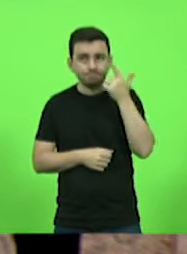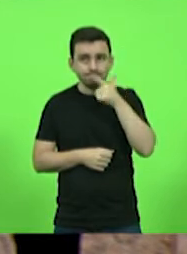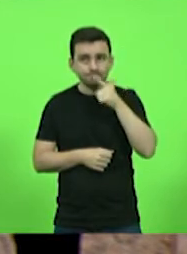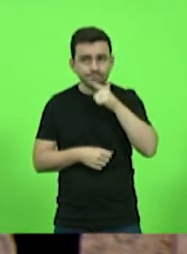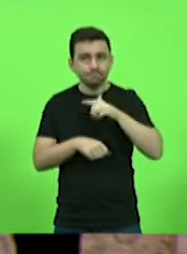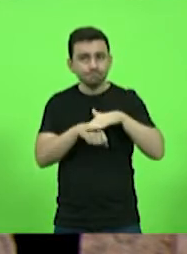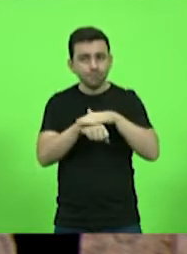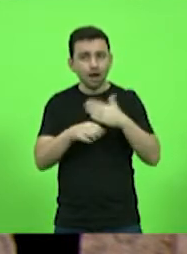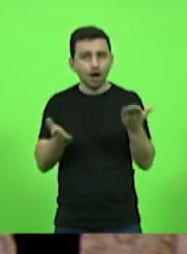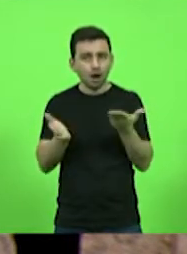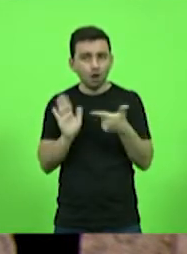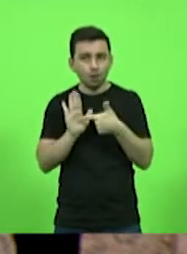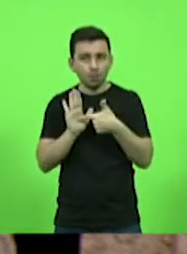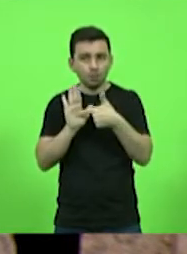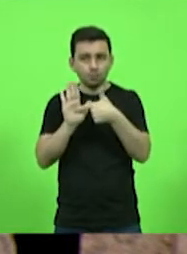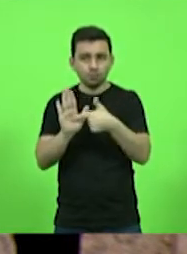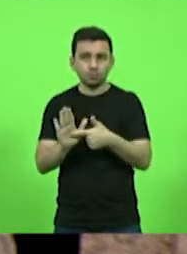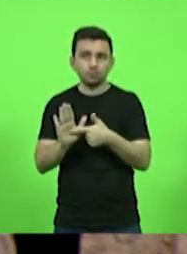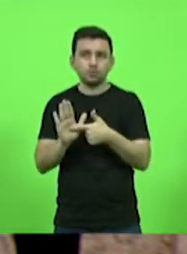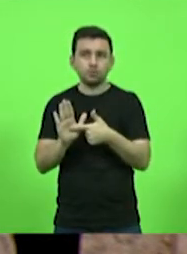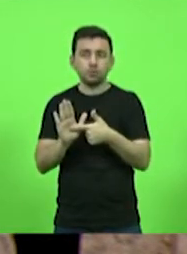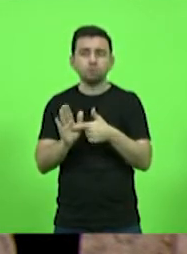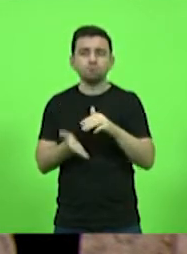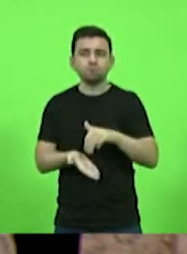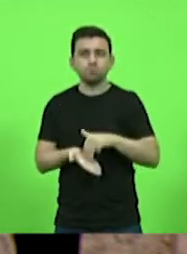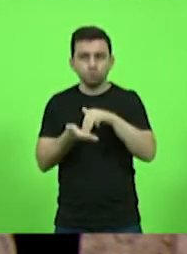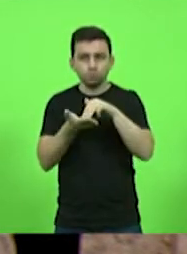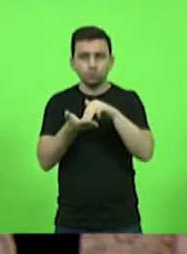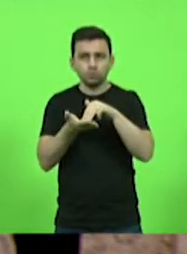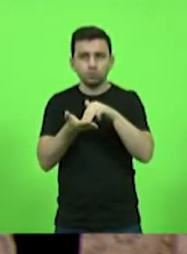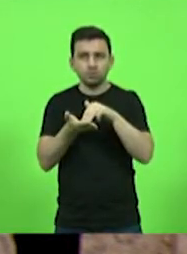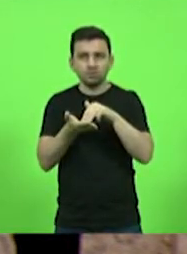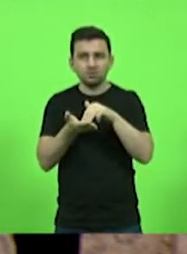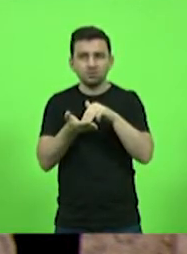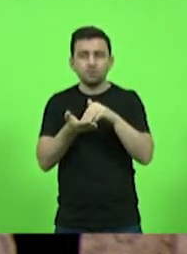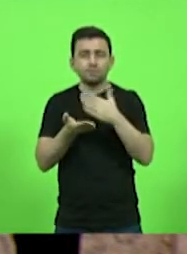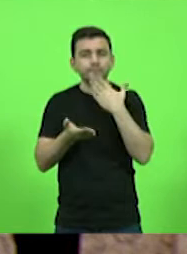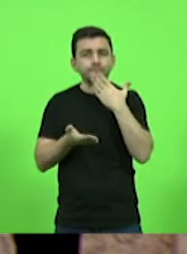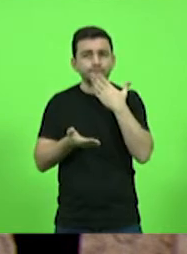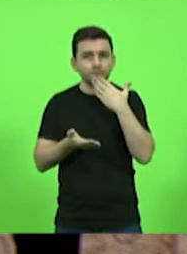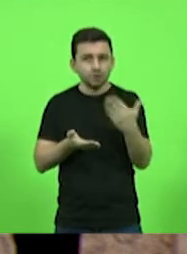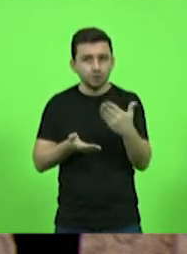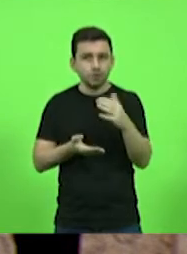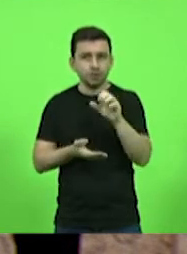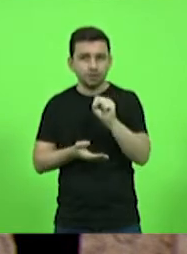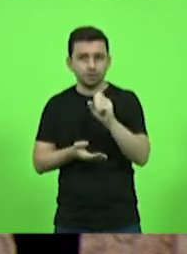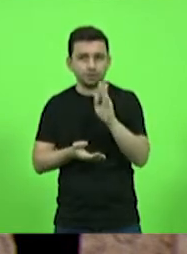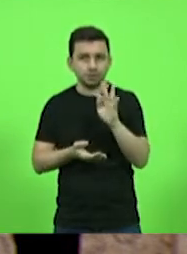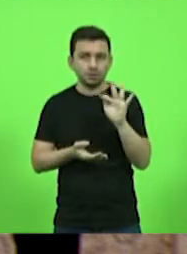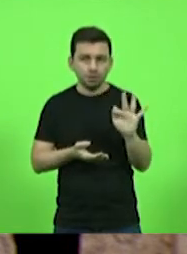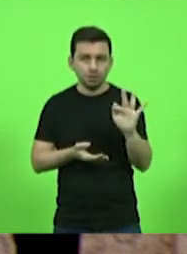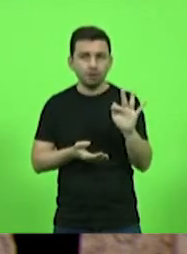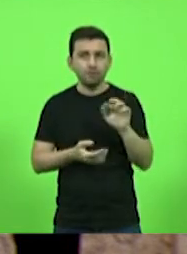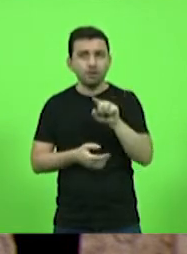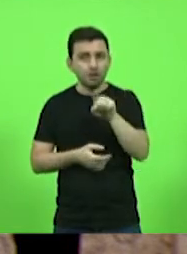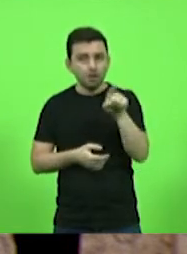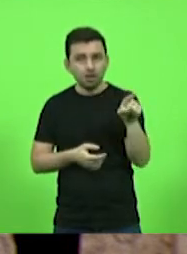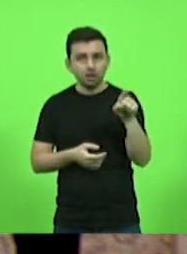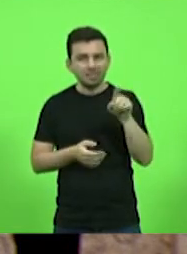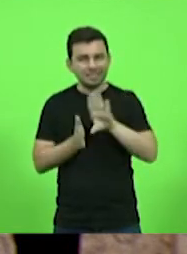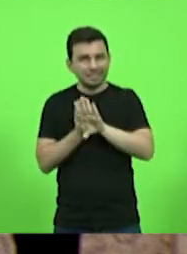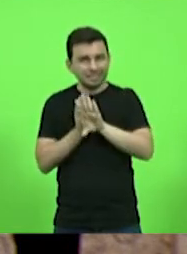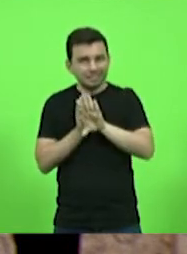Estamos apresentando, senhor presidente, uma moção apelando ao STF para que